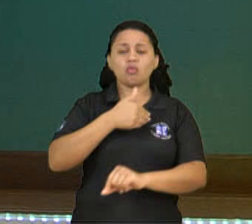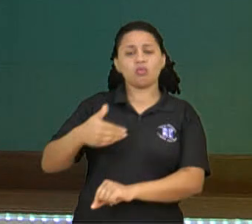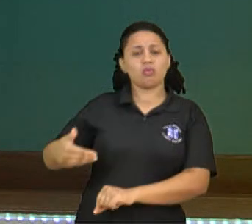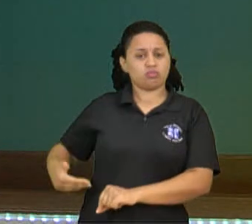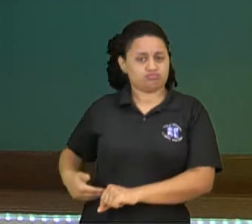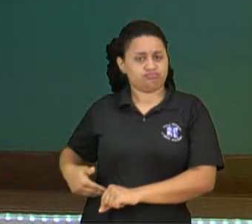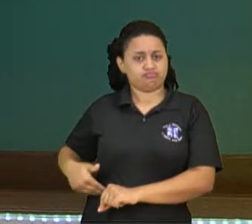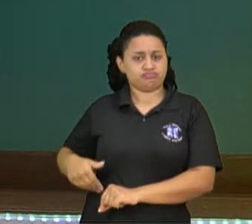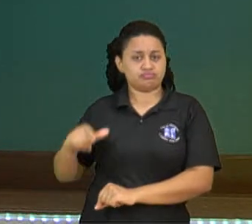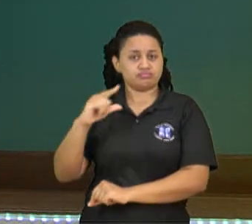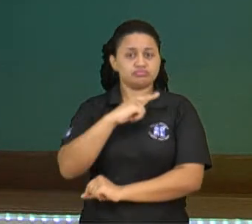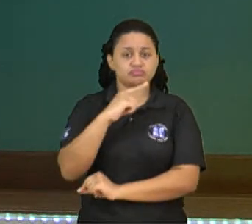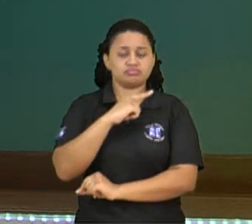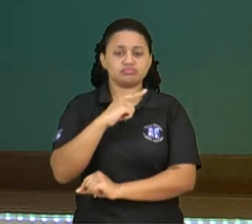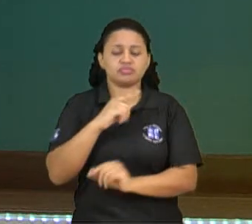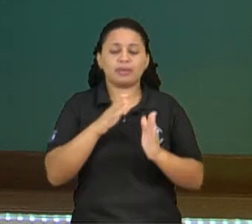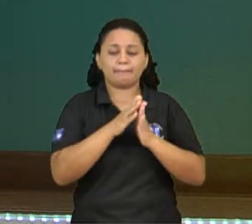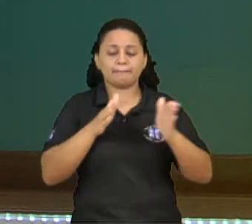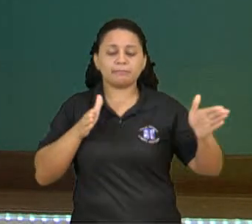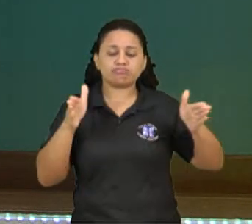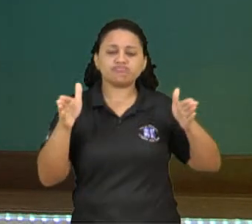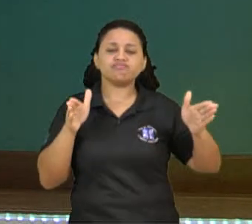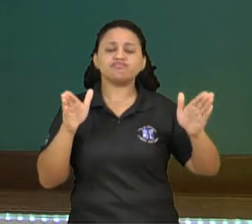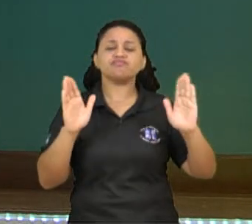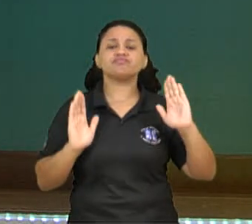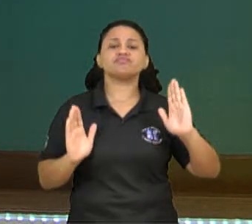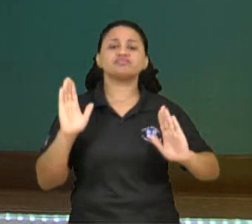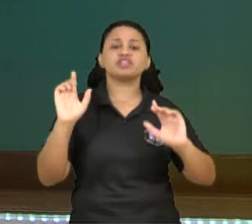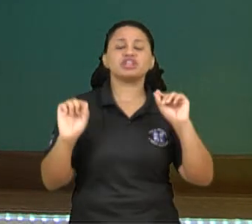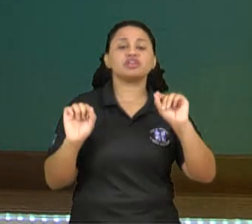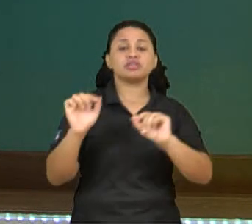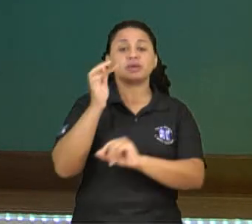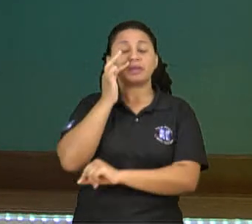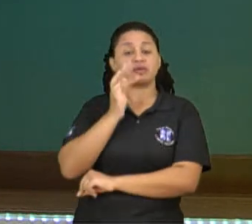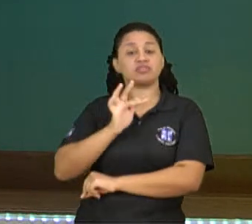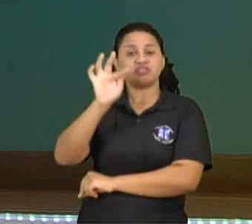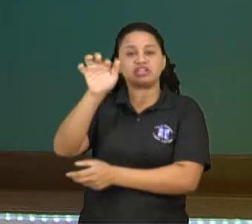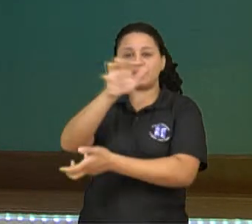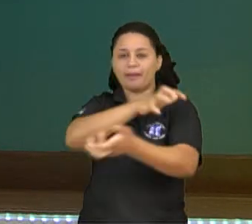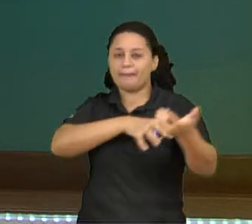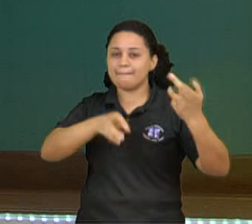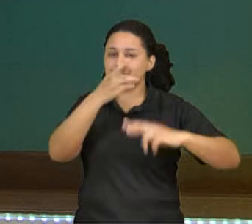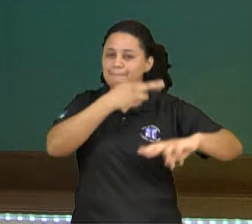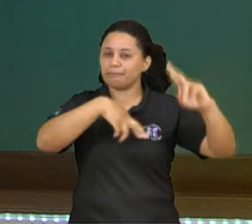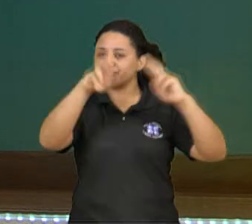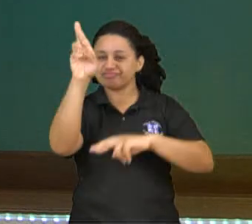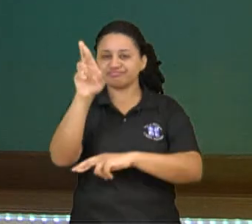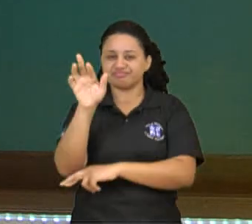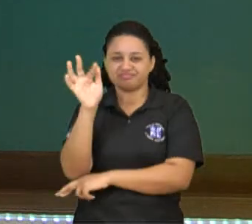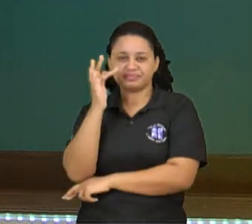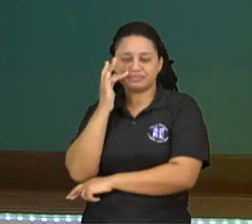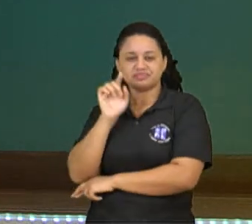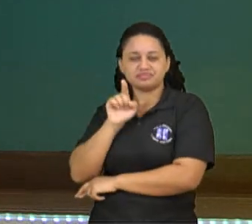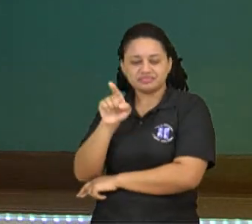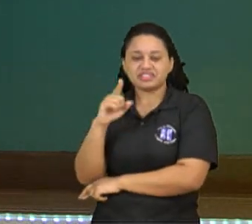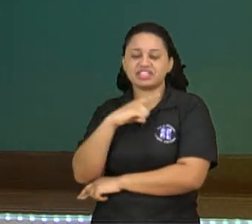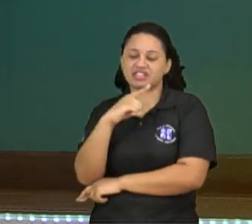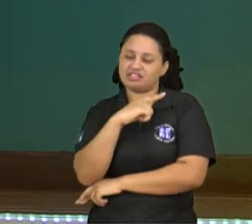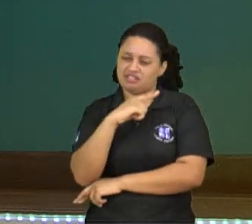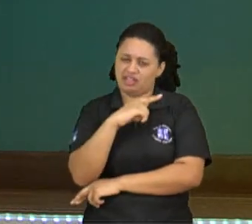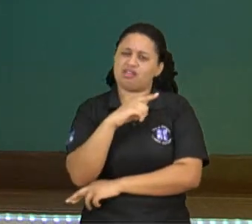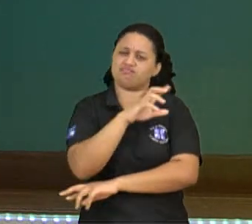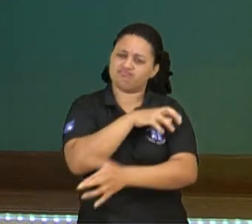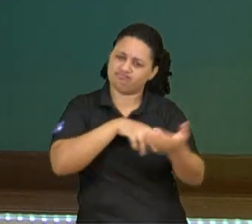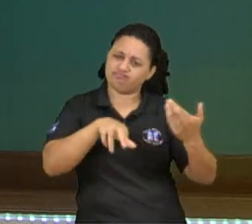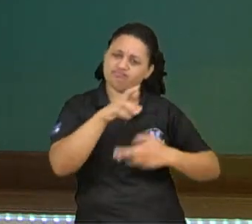governo que existiu durante o período da França Revolucionária, em que ocorreu a Revolução